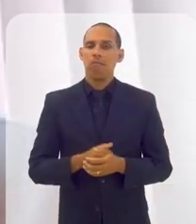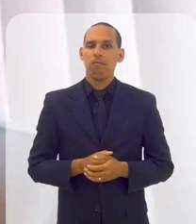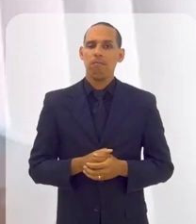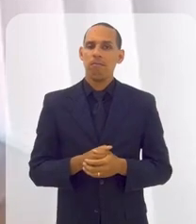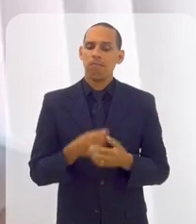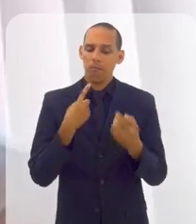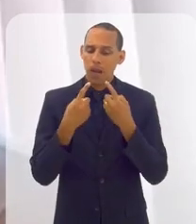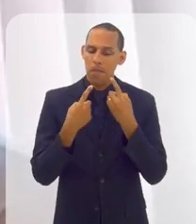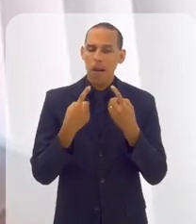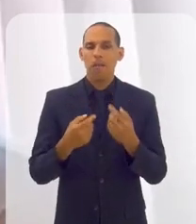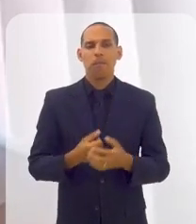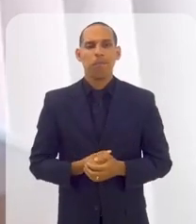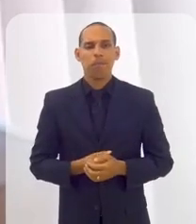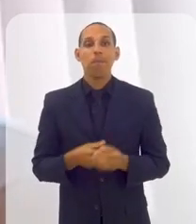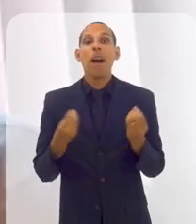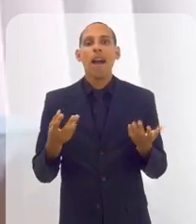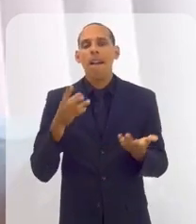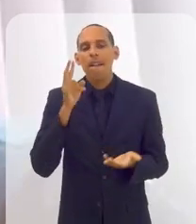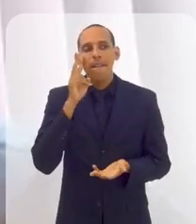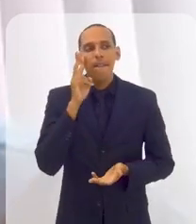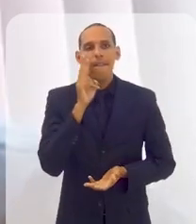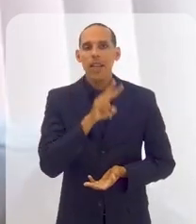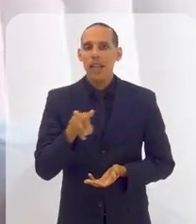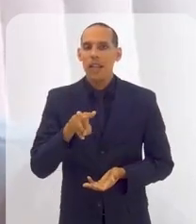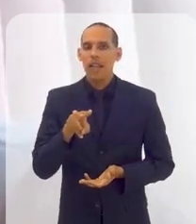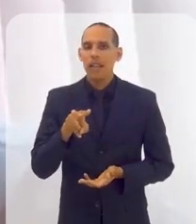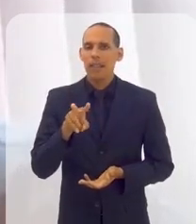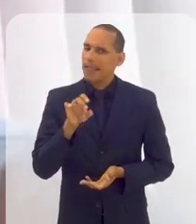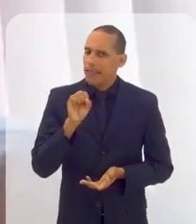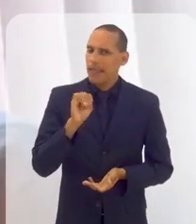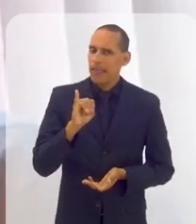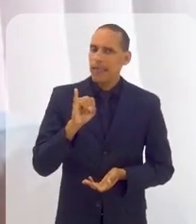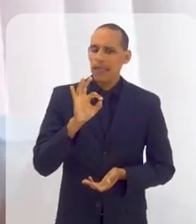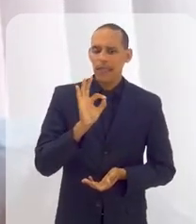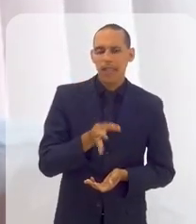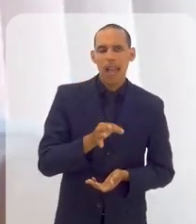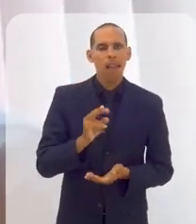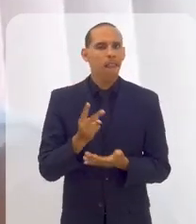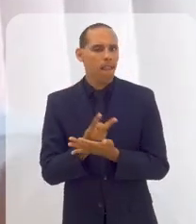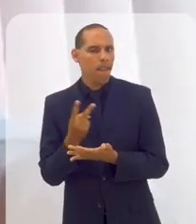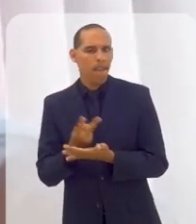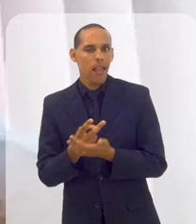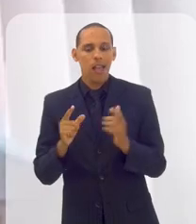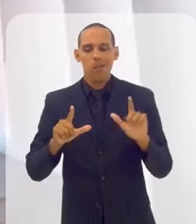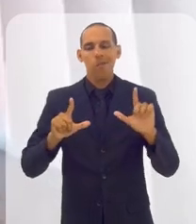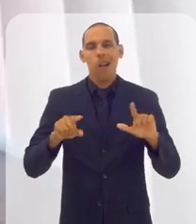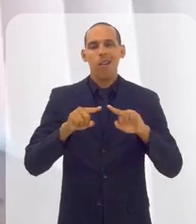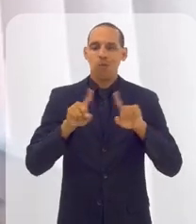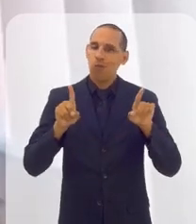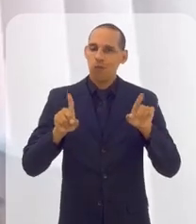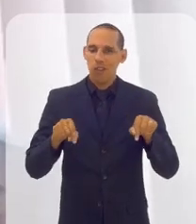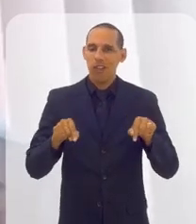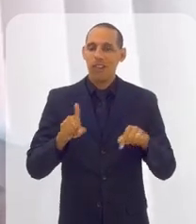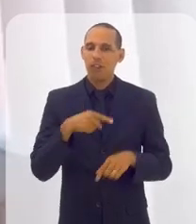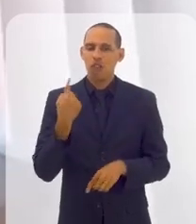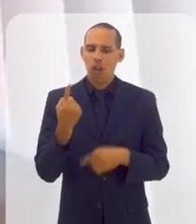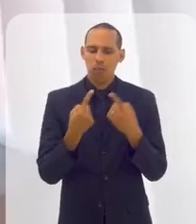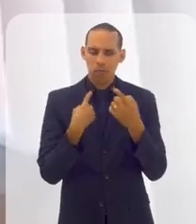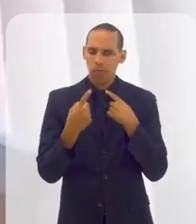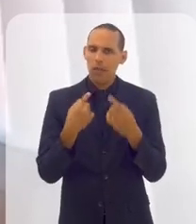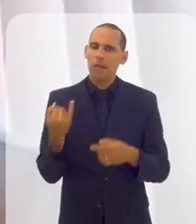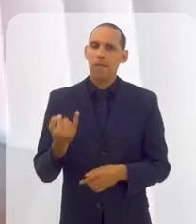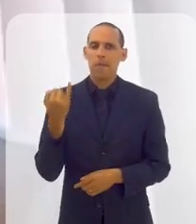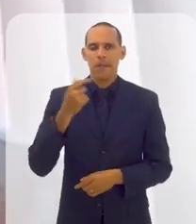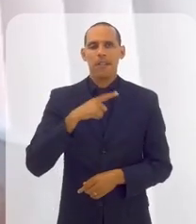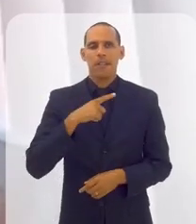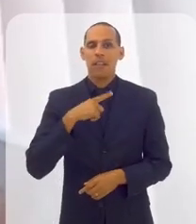aberto o diálogo, para verificar, inclusive, a correção ou não do seu quadro de funcionários. A gente tem tido